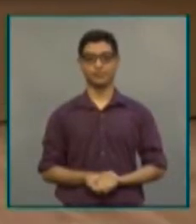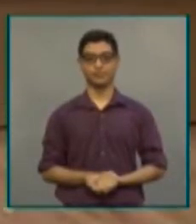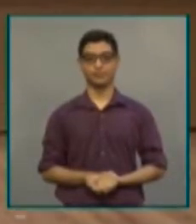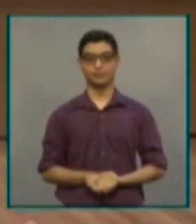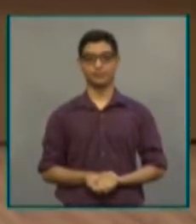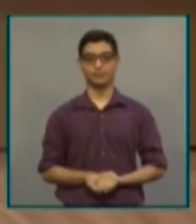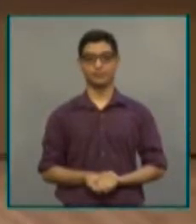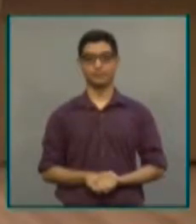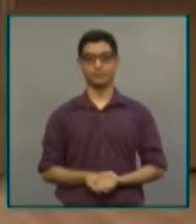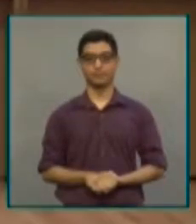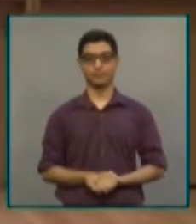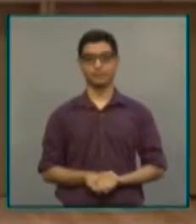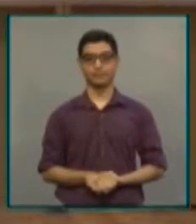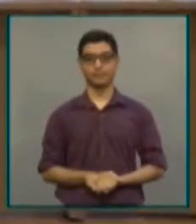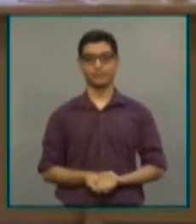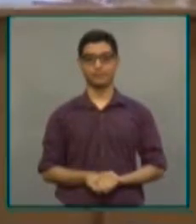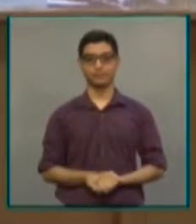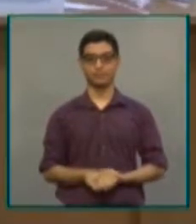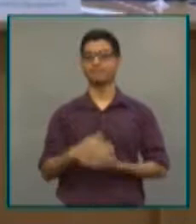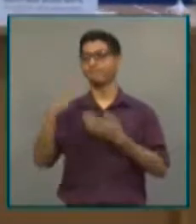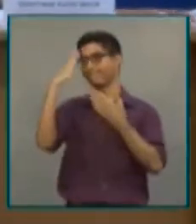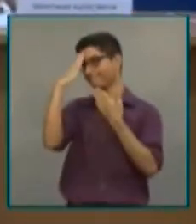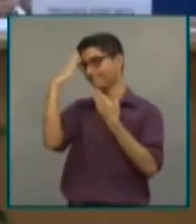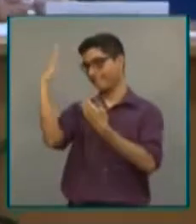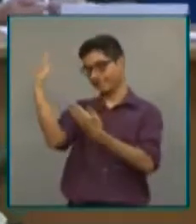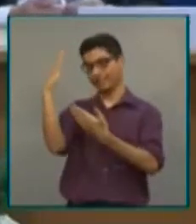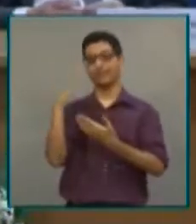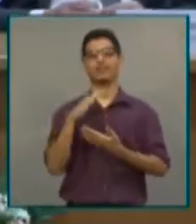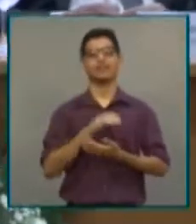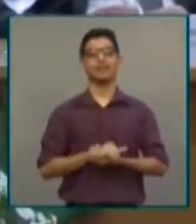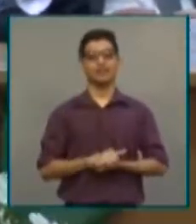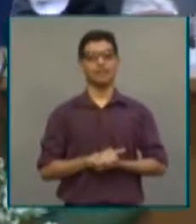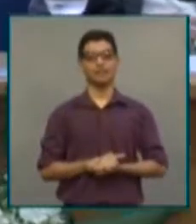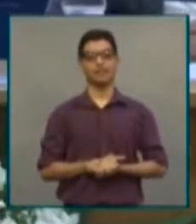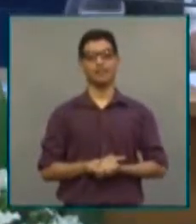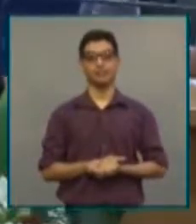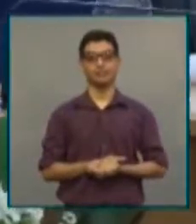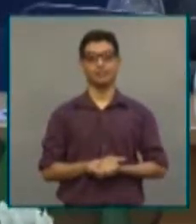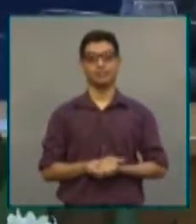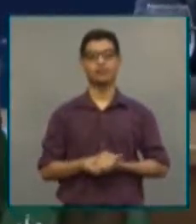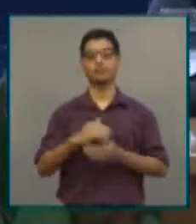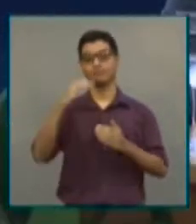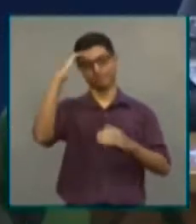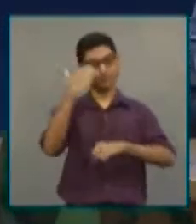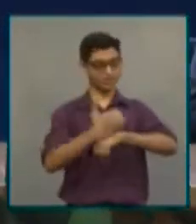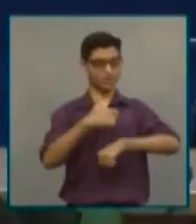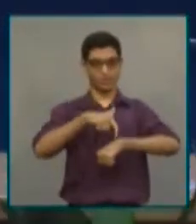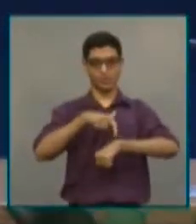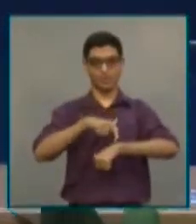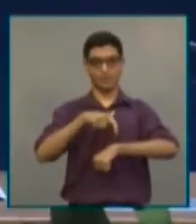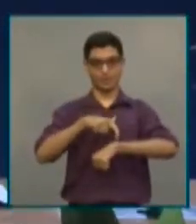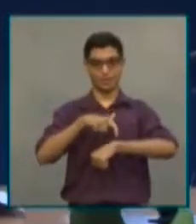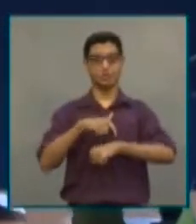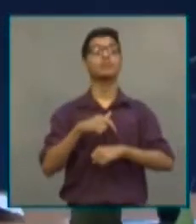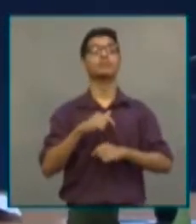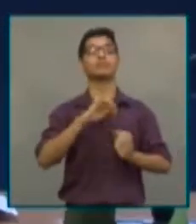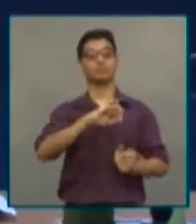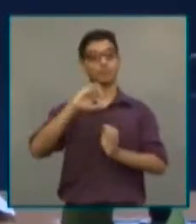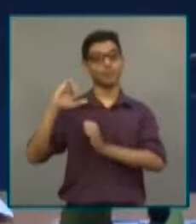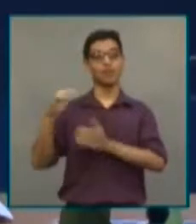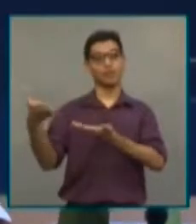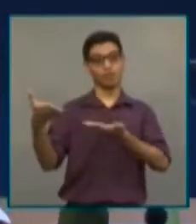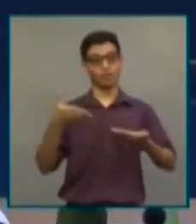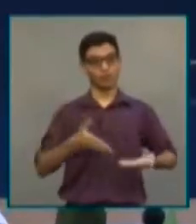A presidência agradece a candidata Regina Jansen pelo cumprimento do tempo. Convidamos para se apresentar, que é mais próximo, a